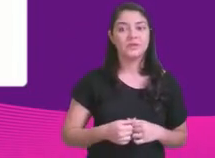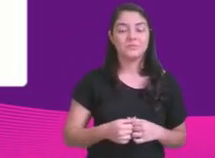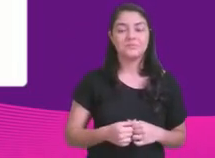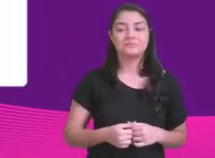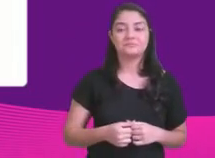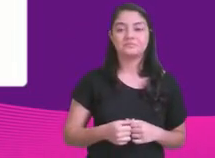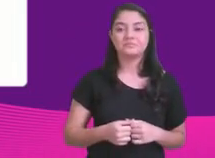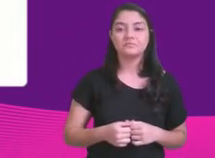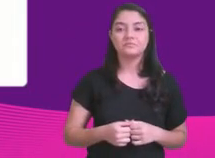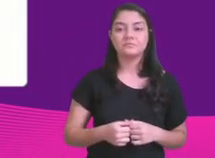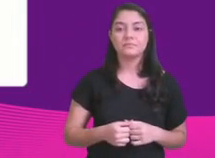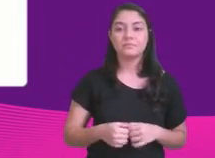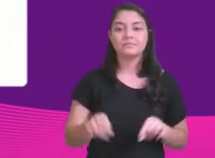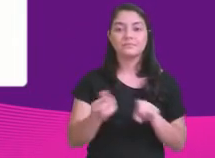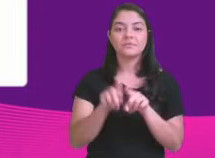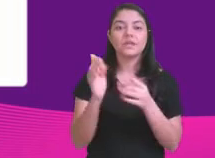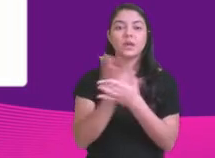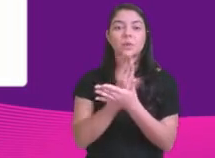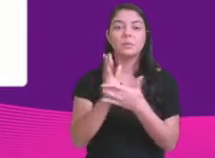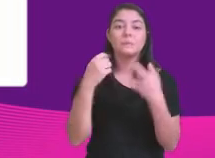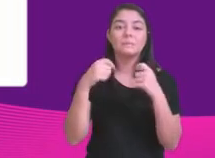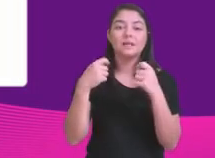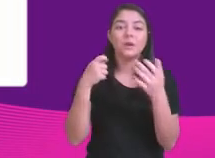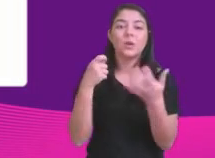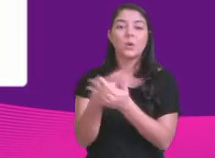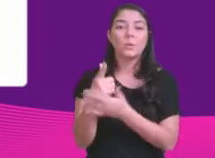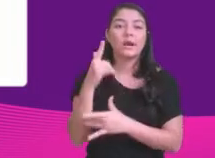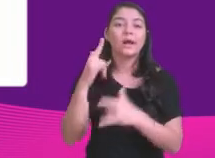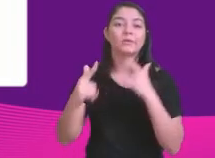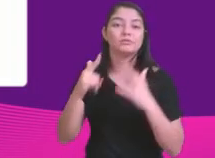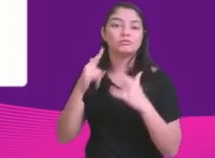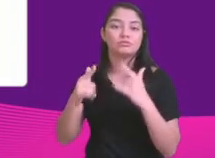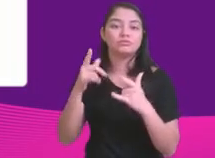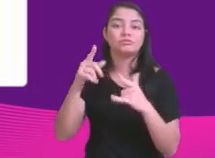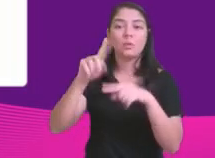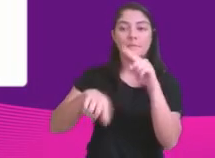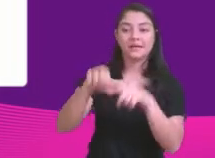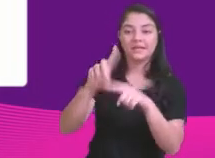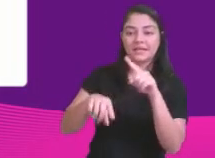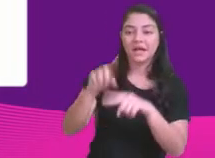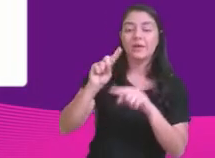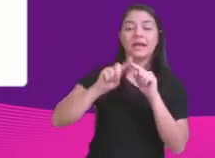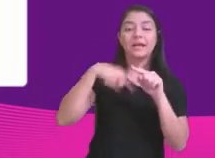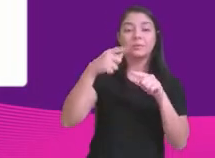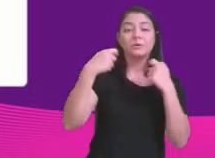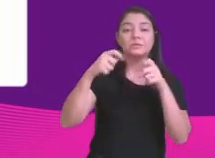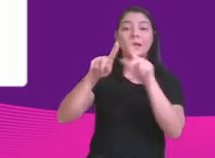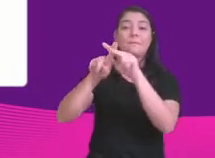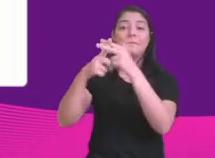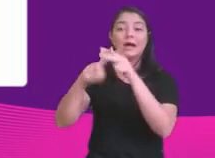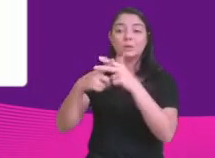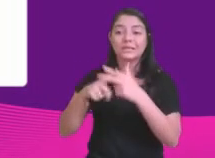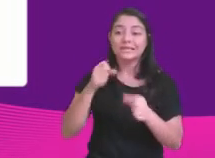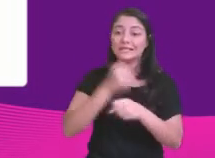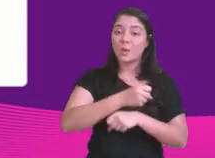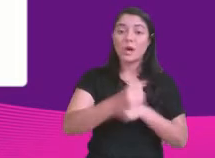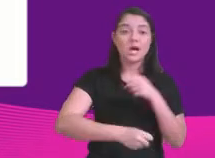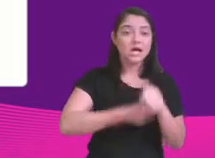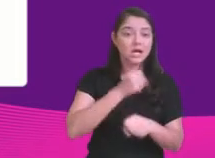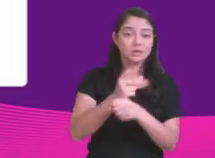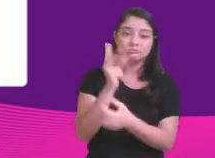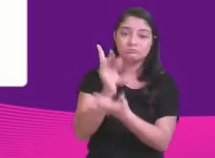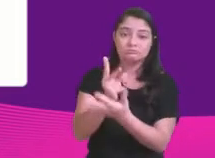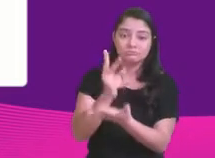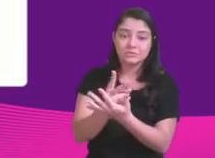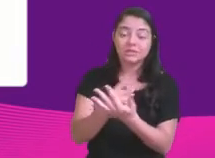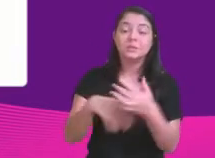obviamente, aquisição do equipamento, depreciação do equipamento, manutenção anual, custo intraoperatório,